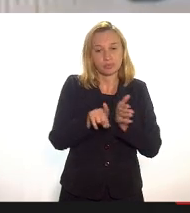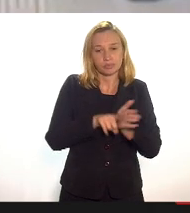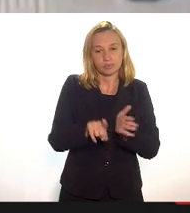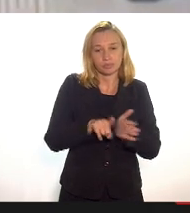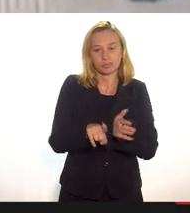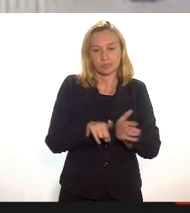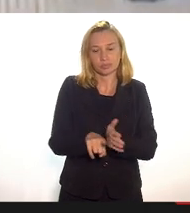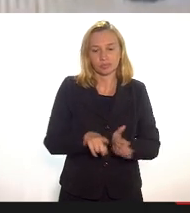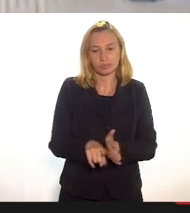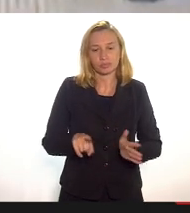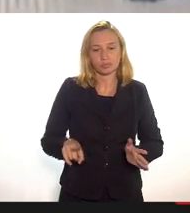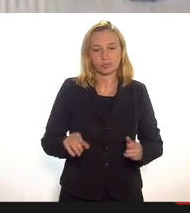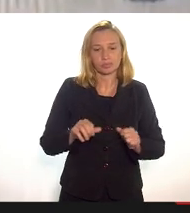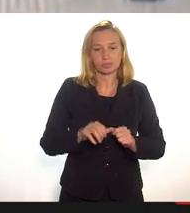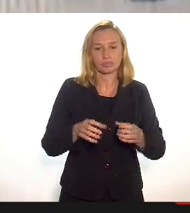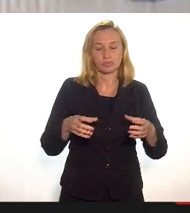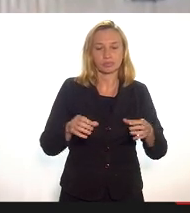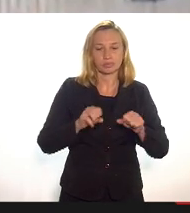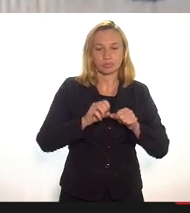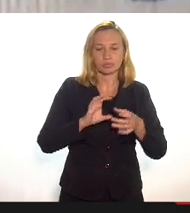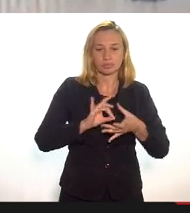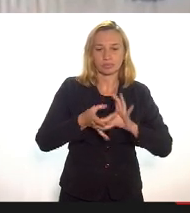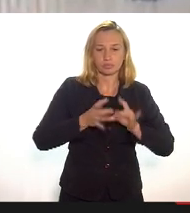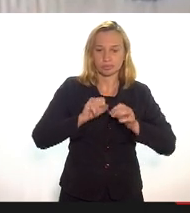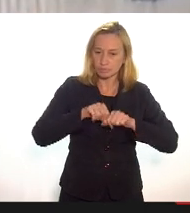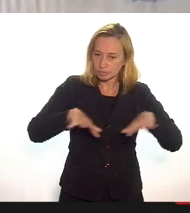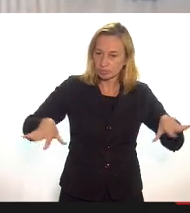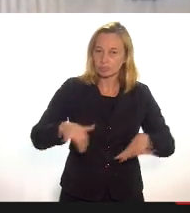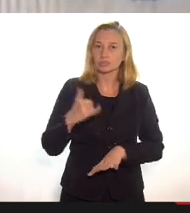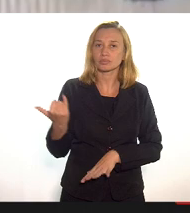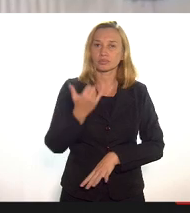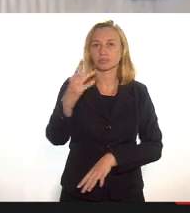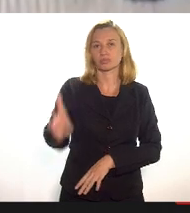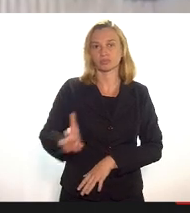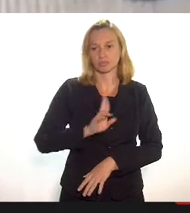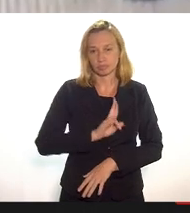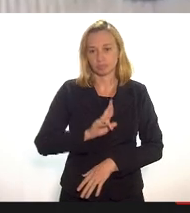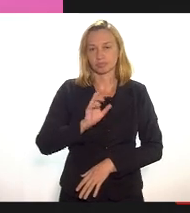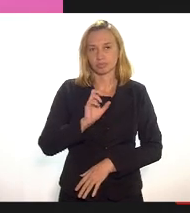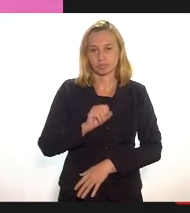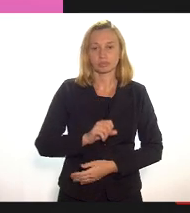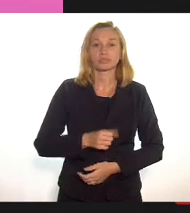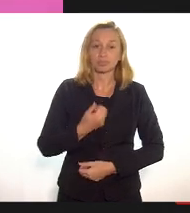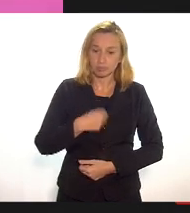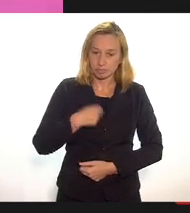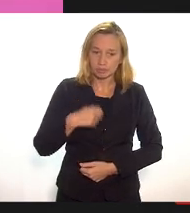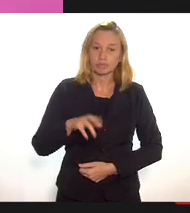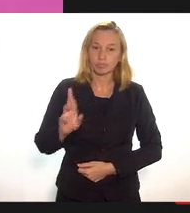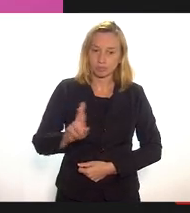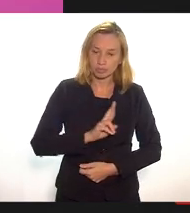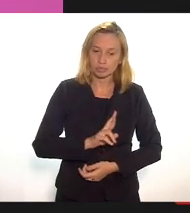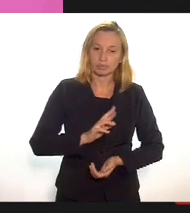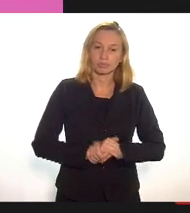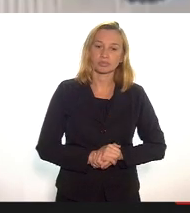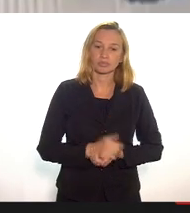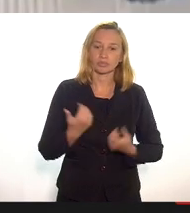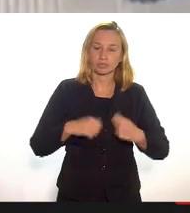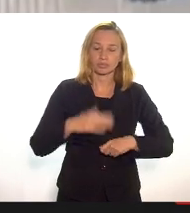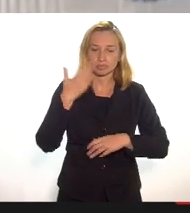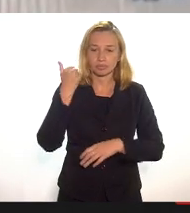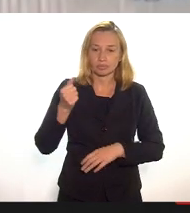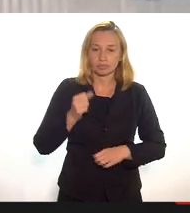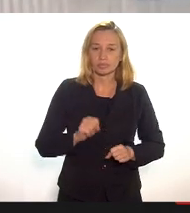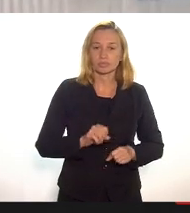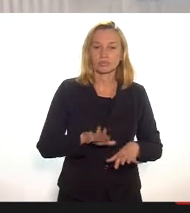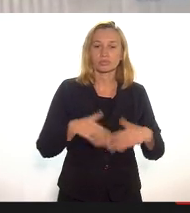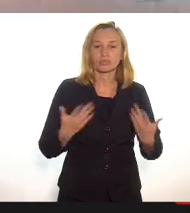nesse contexto mais ampliado, são importantes de serem respondidas. Precisam ser respondidas. A gente precisa saber quais são os